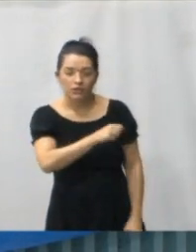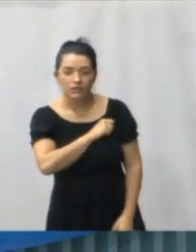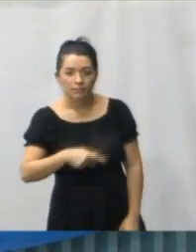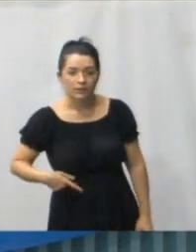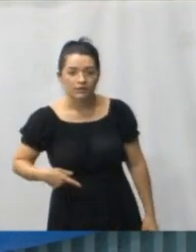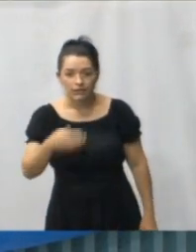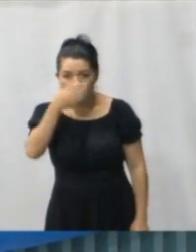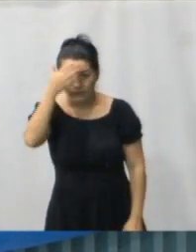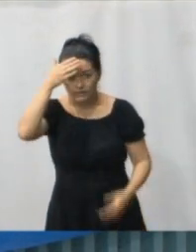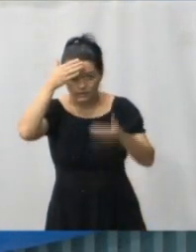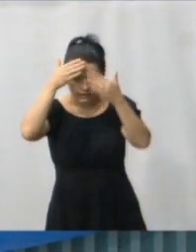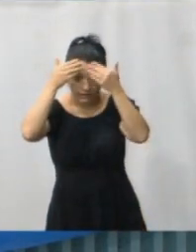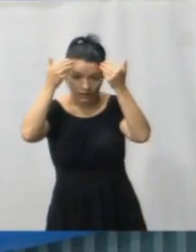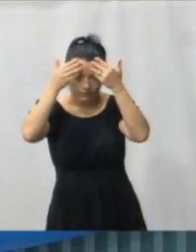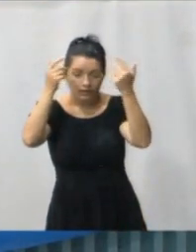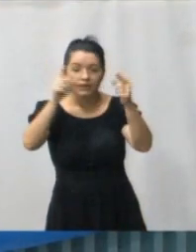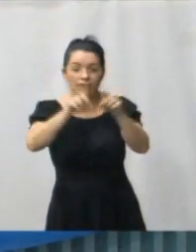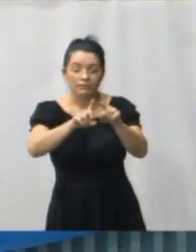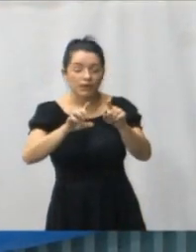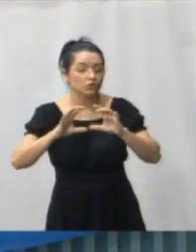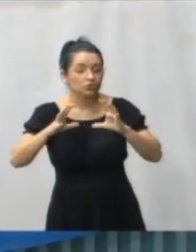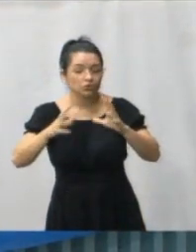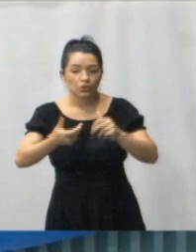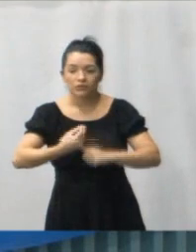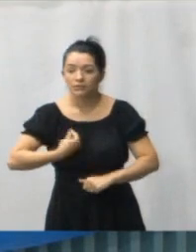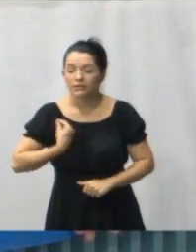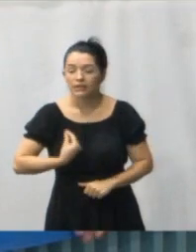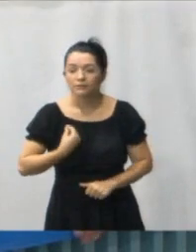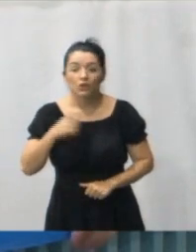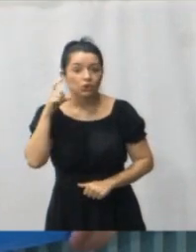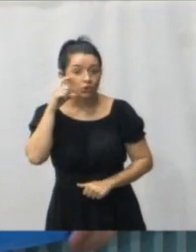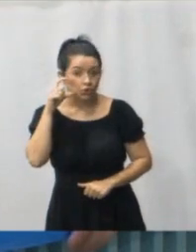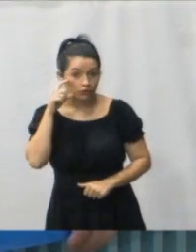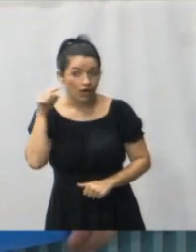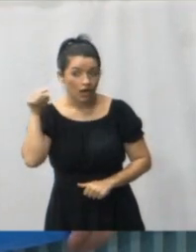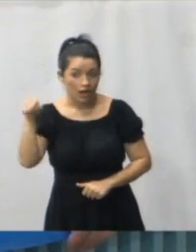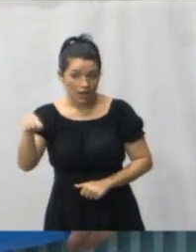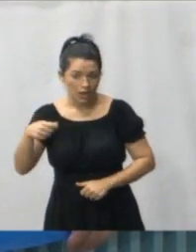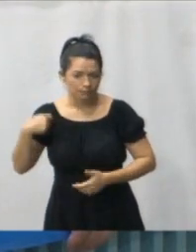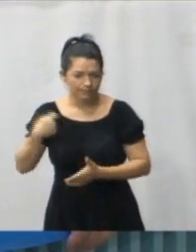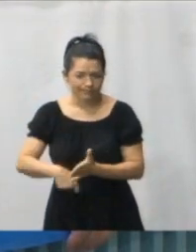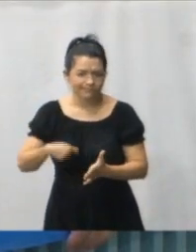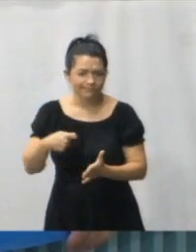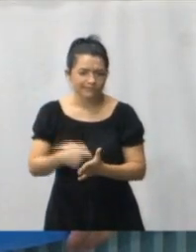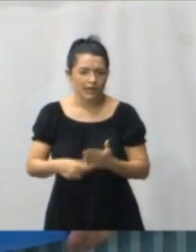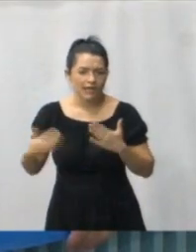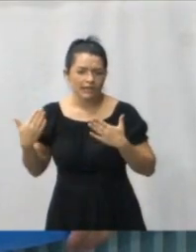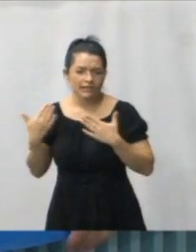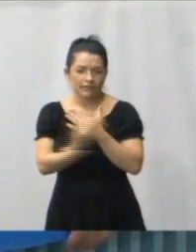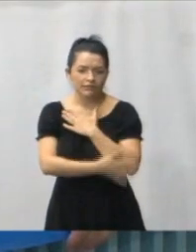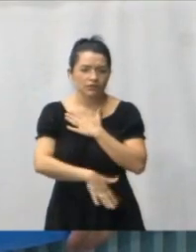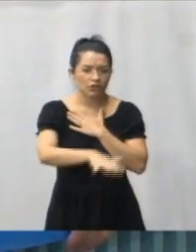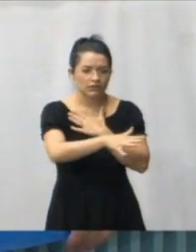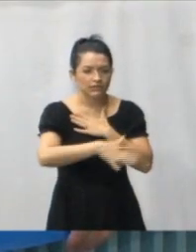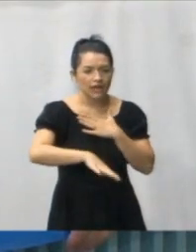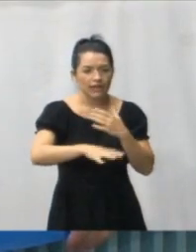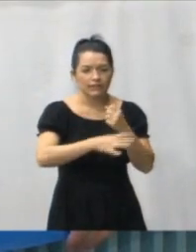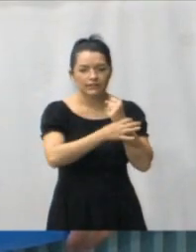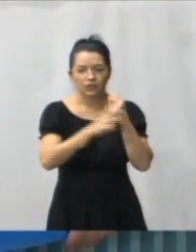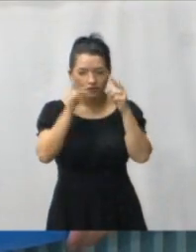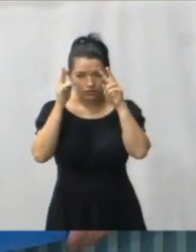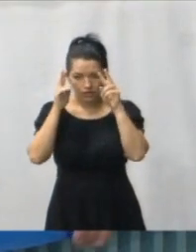eu repito, o Gilvan, que é um guerreiro, é um defensor nato da segurança pública, tem o meu respeito, tem o meu carinho, é um cara